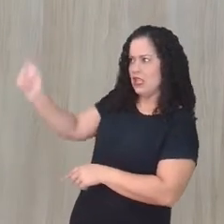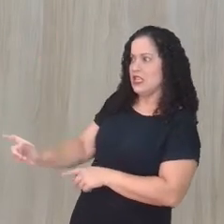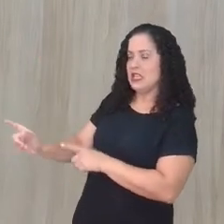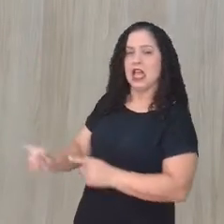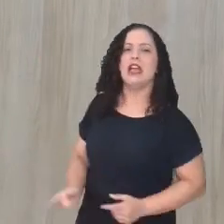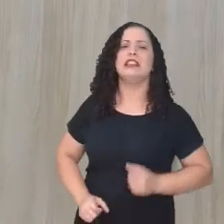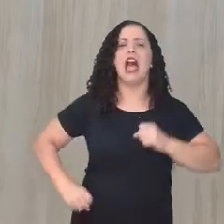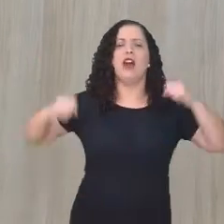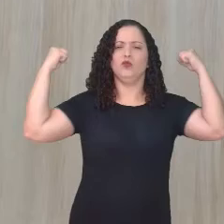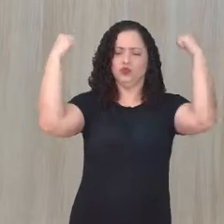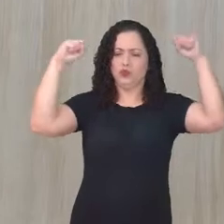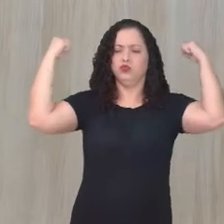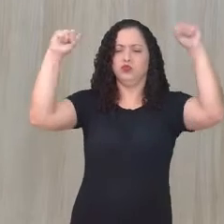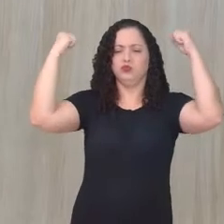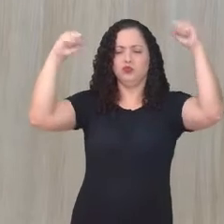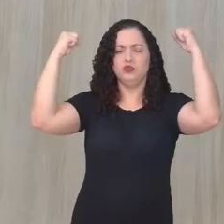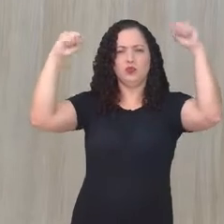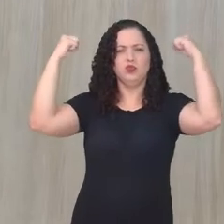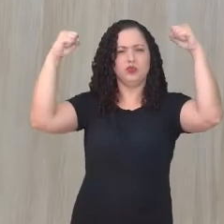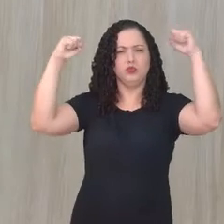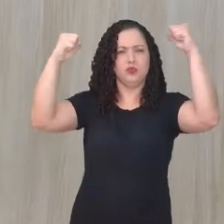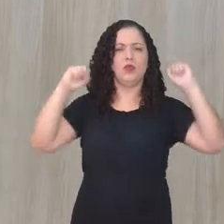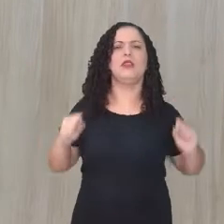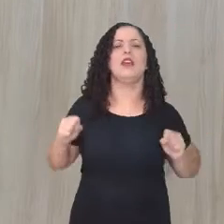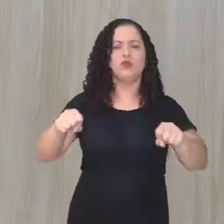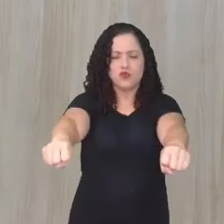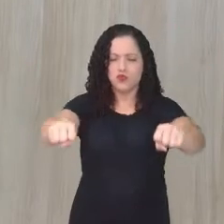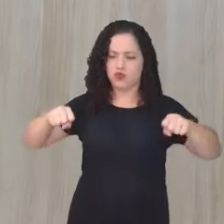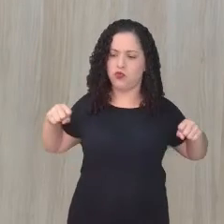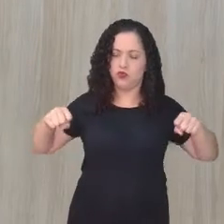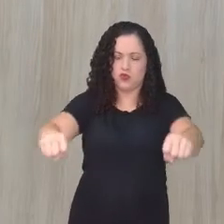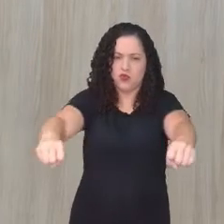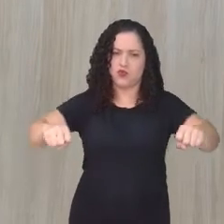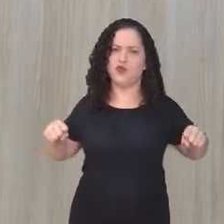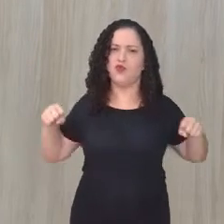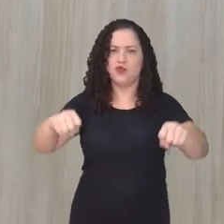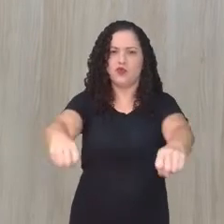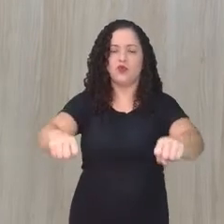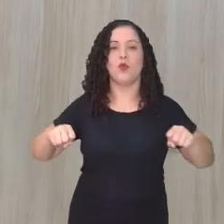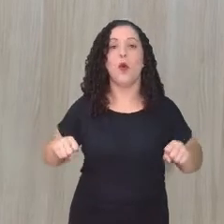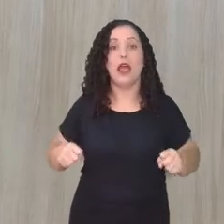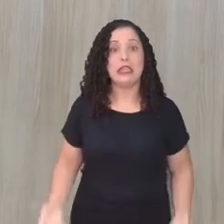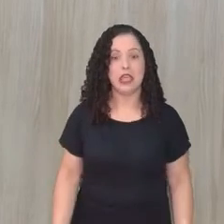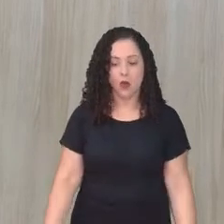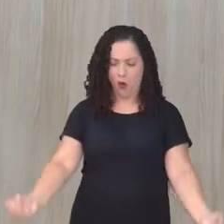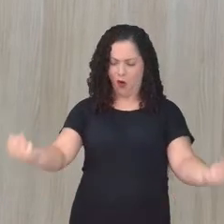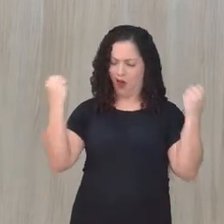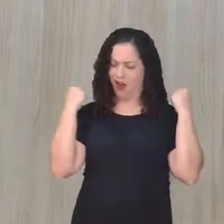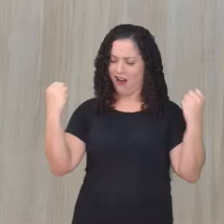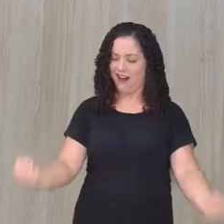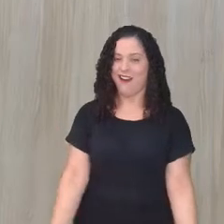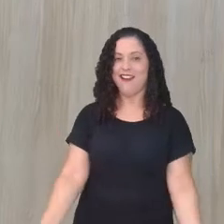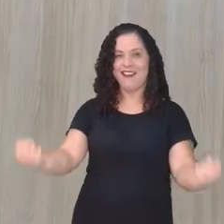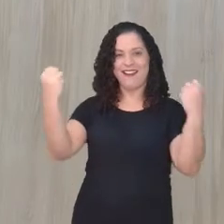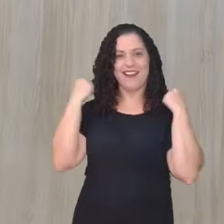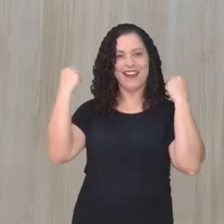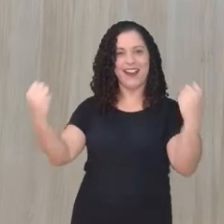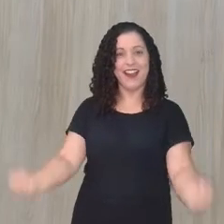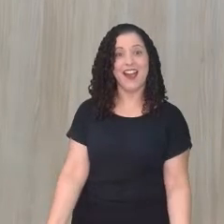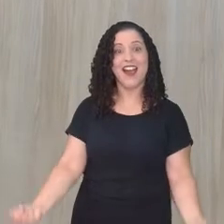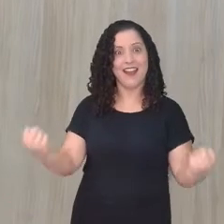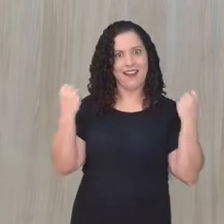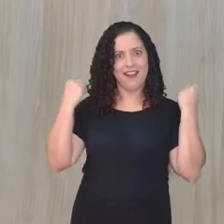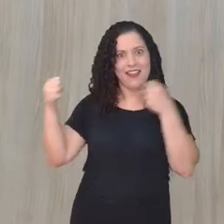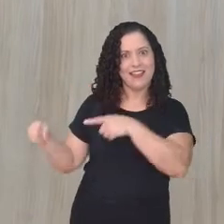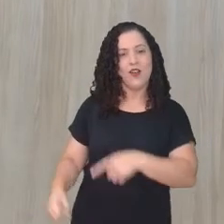é? Correndo na esteira, fazendo movimentos ali, né? Até gritando às vezes, pegando, levantando aqueles pesos. E aí ele está falando